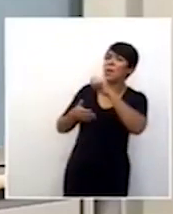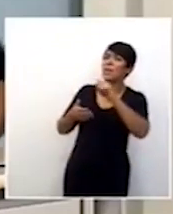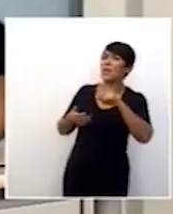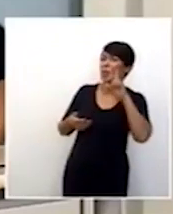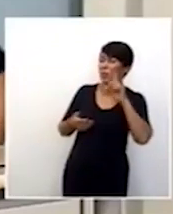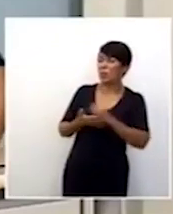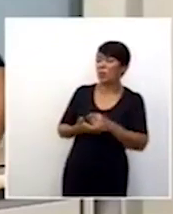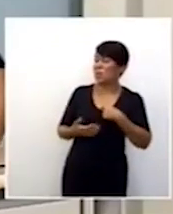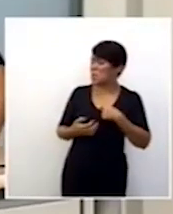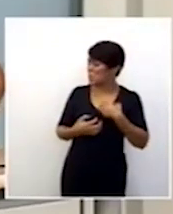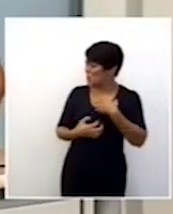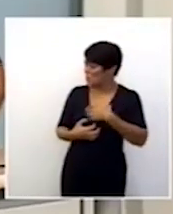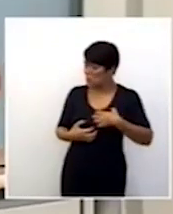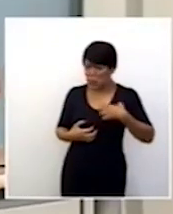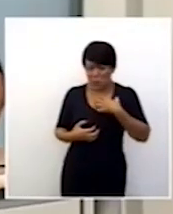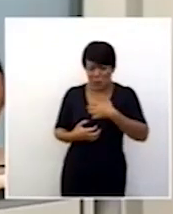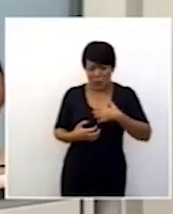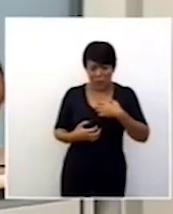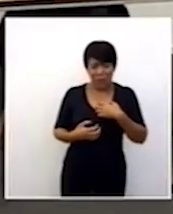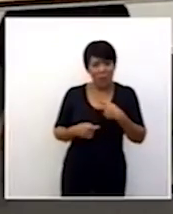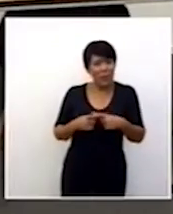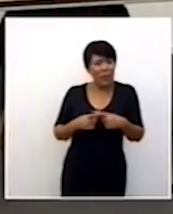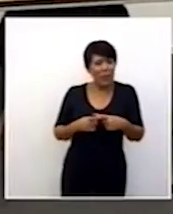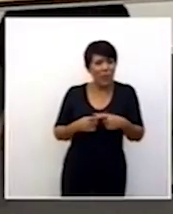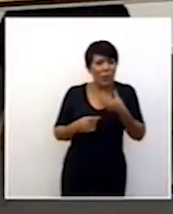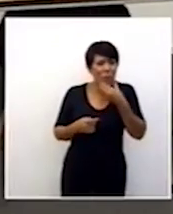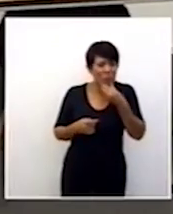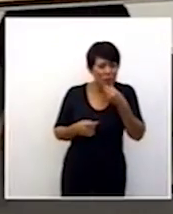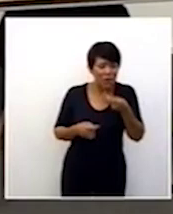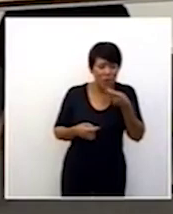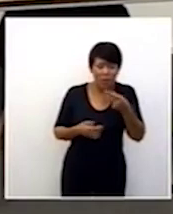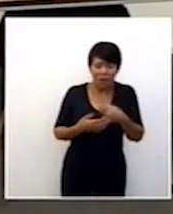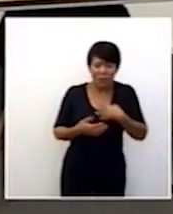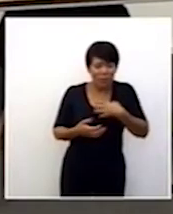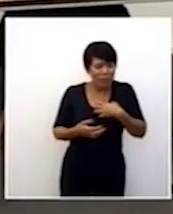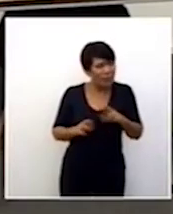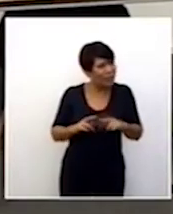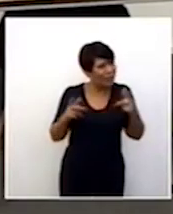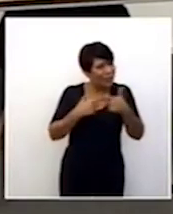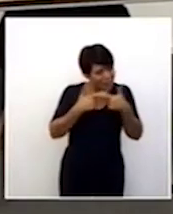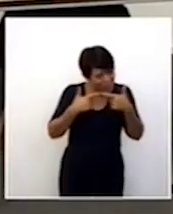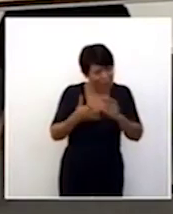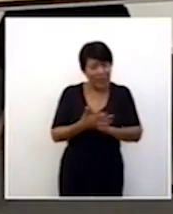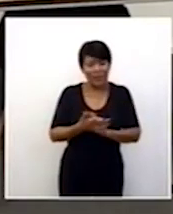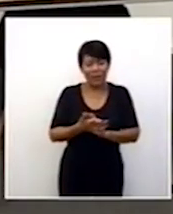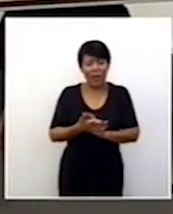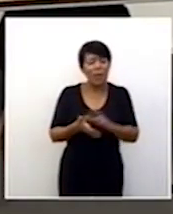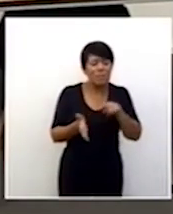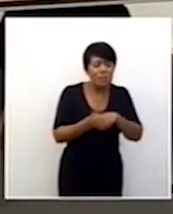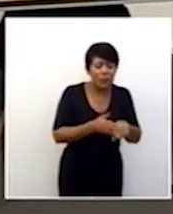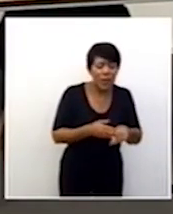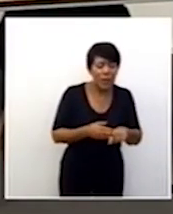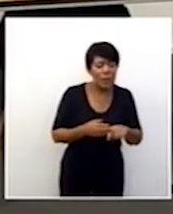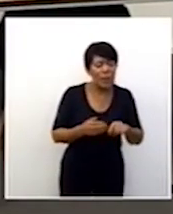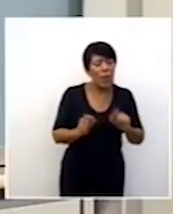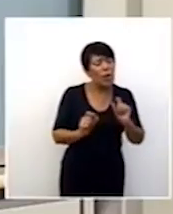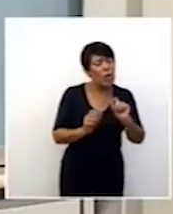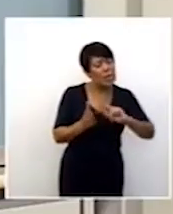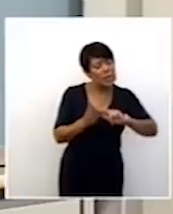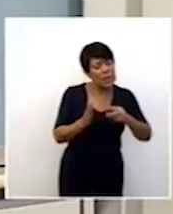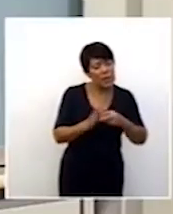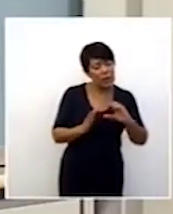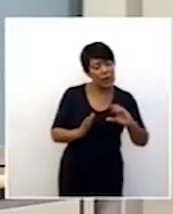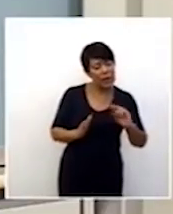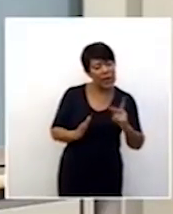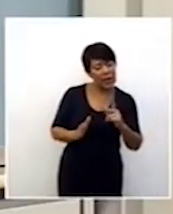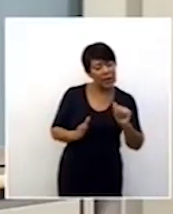de mim. Eu tenho que fazer alguma coisa, mas ele falou de um jeito tão simpático. Aí eu fui perguntar para a menina que estava sentada à frente. Falei, o que quer dizer isso? Quando